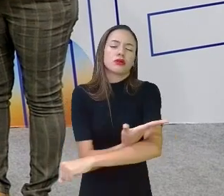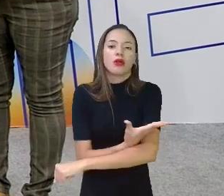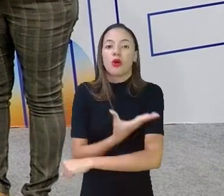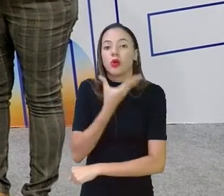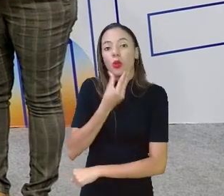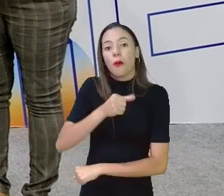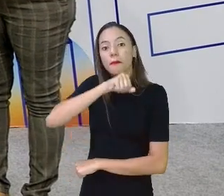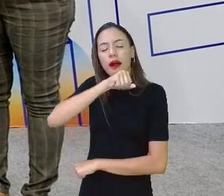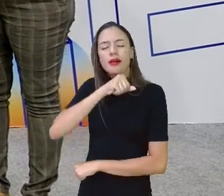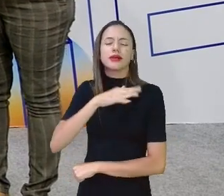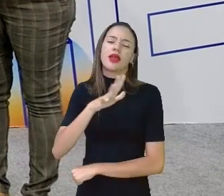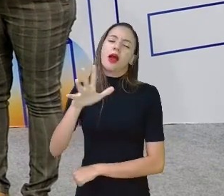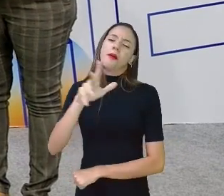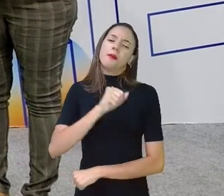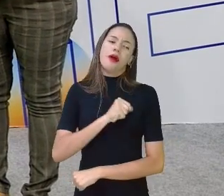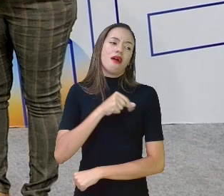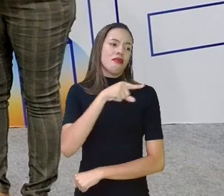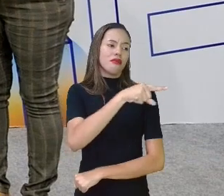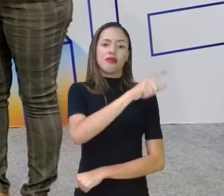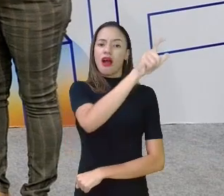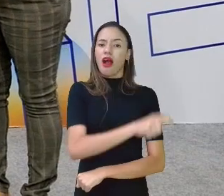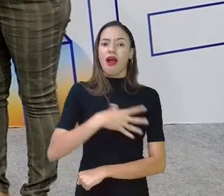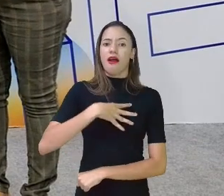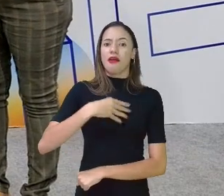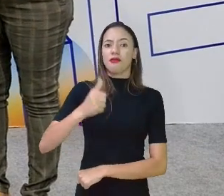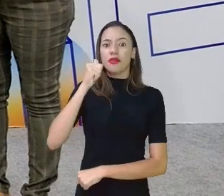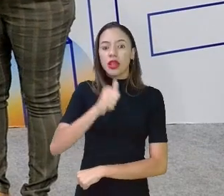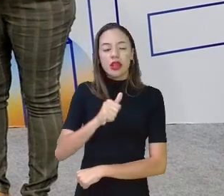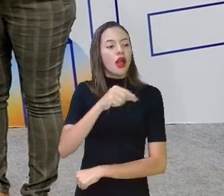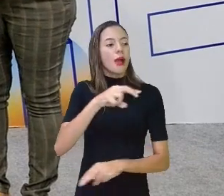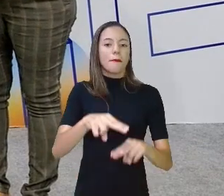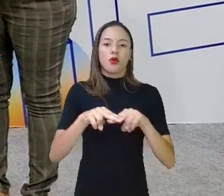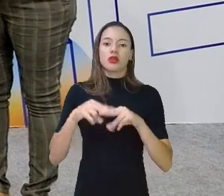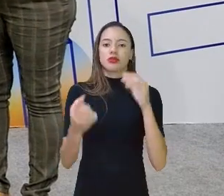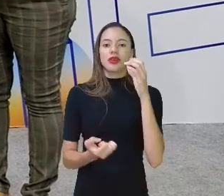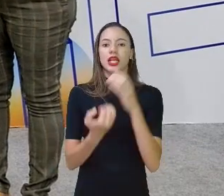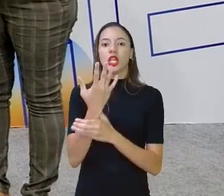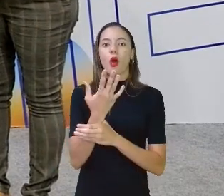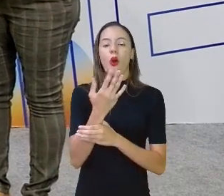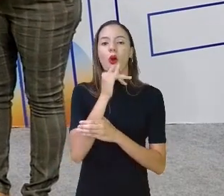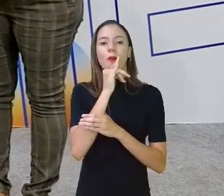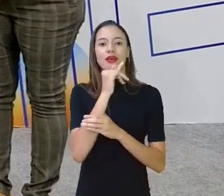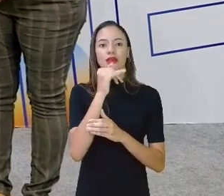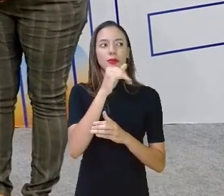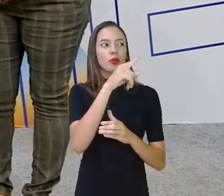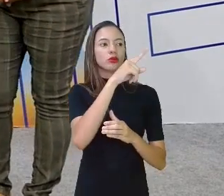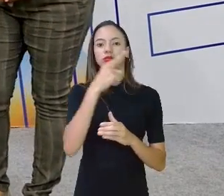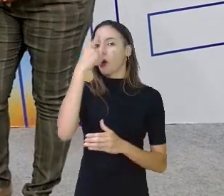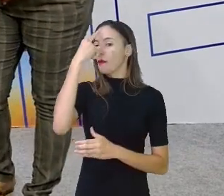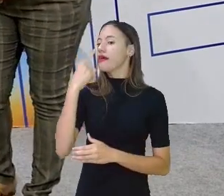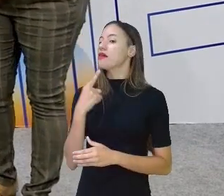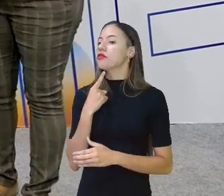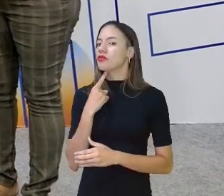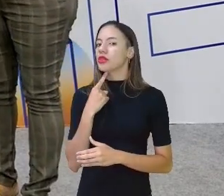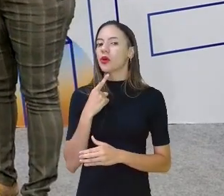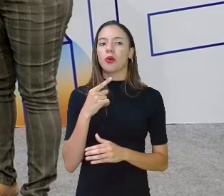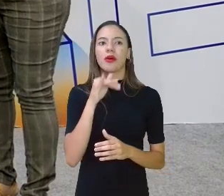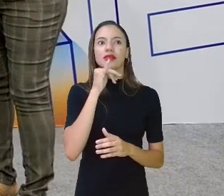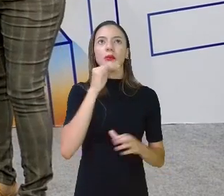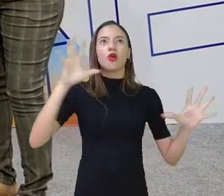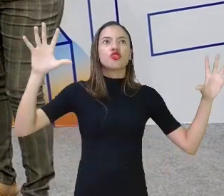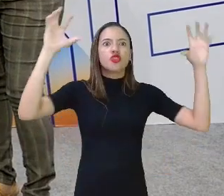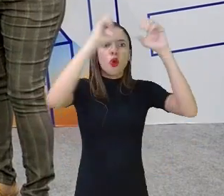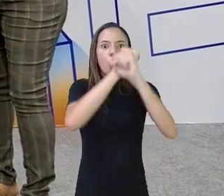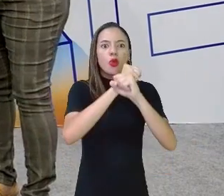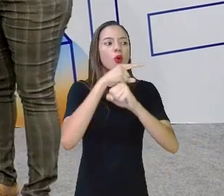que fez ainda esse relevo para que ela possa tocar, mesmo no escuro, o namoradinho